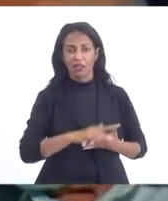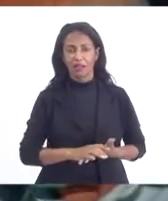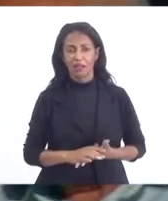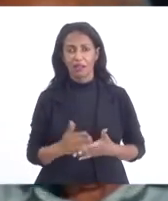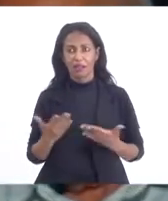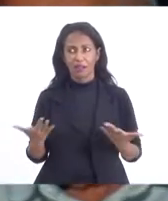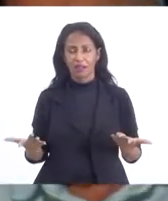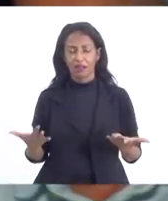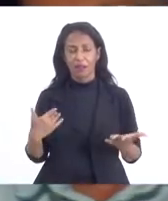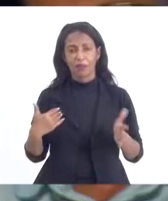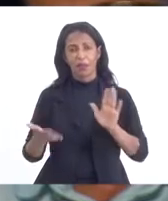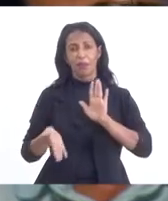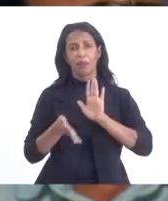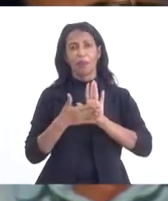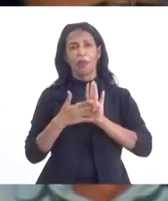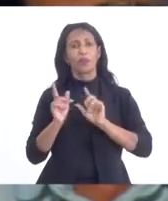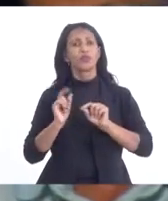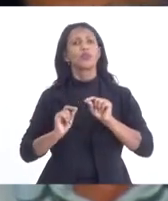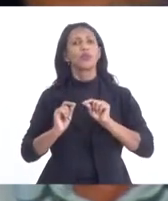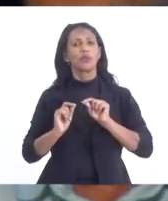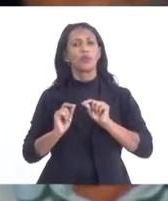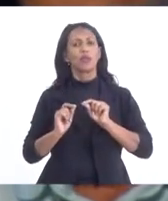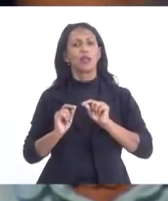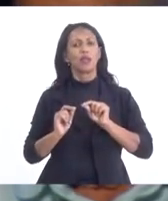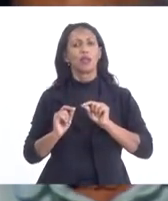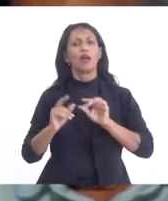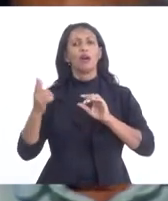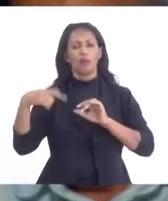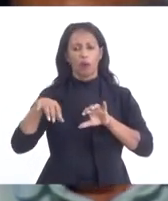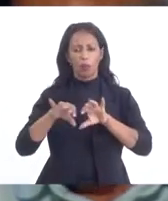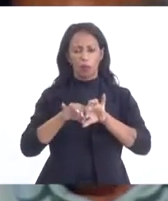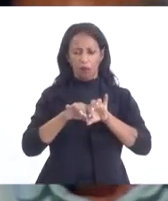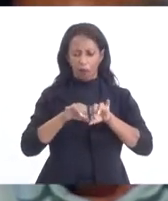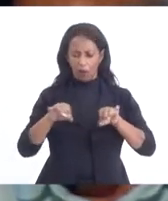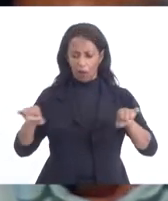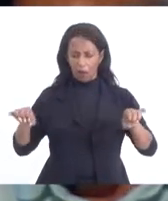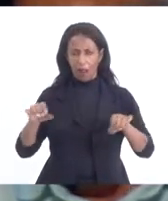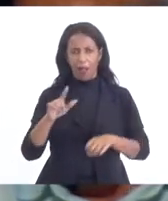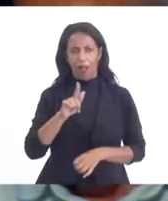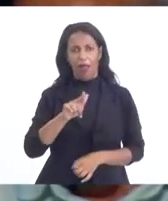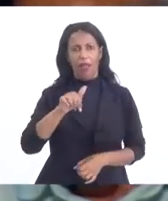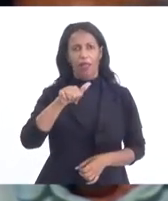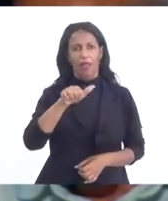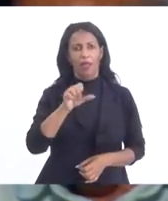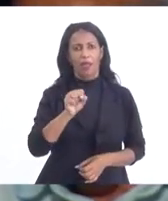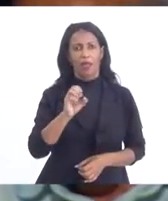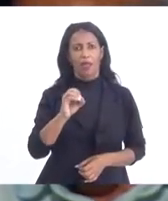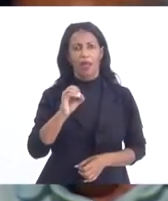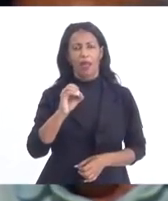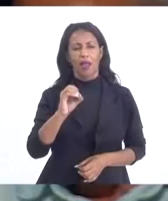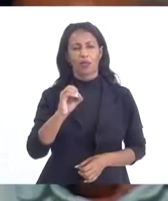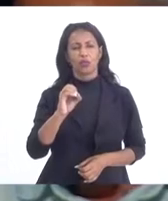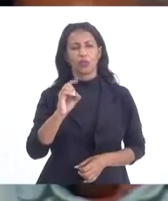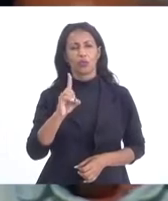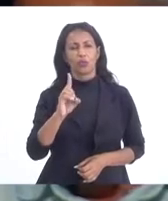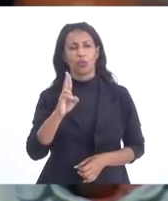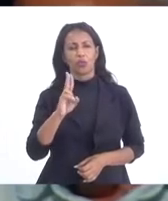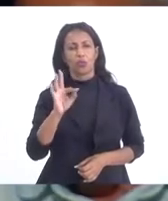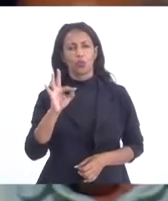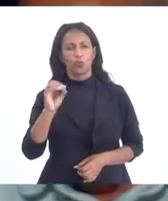Então, a minha proposta qual é? Vamos trazer um gasoduto da plataforma para aqui, para a nossa